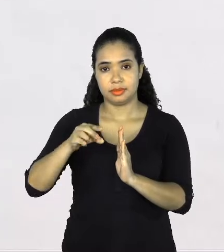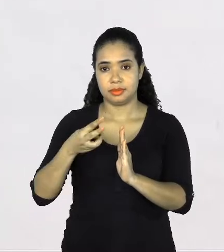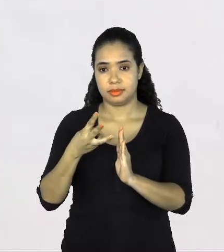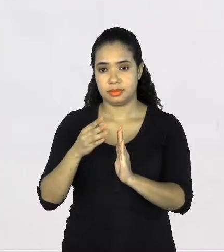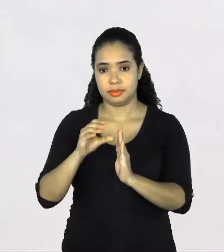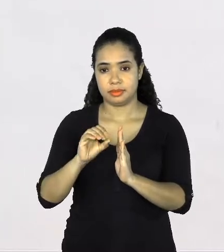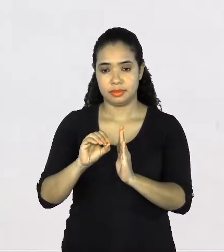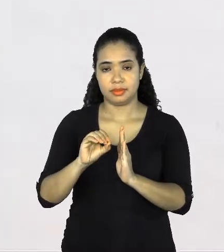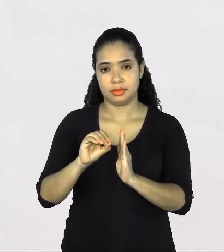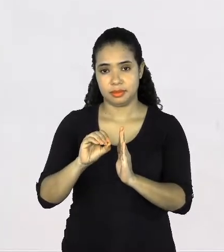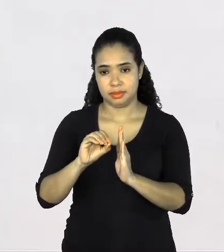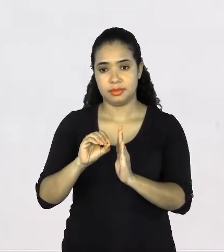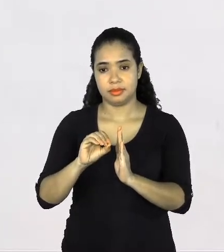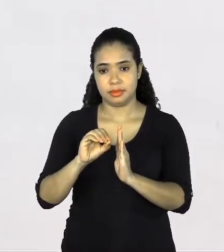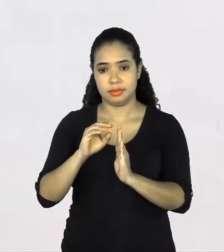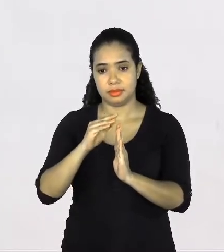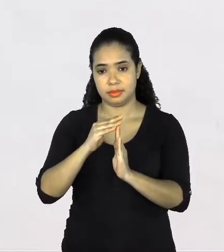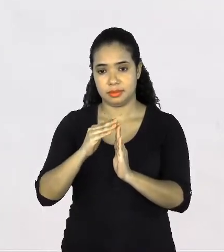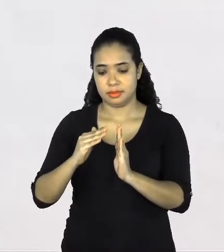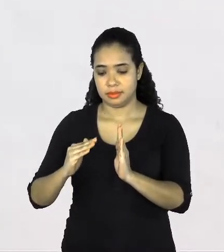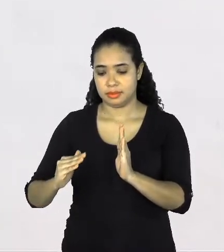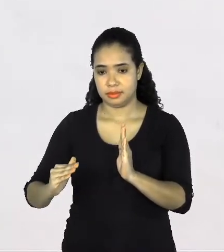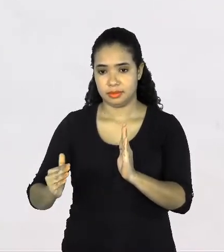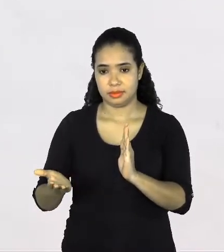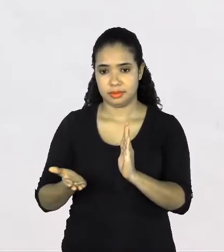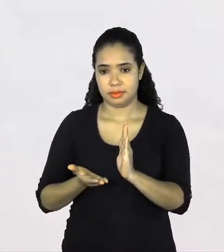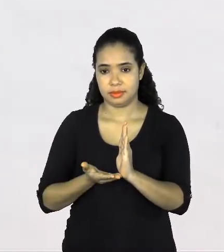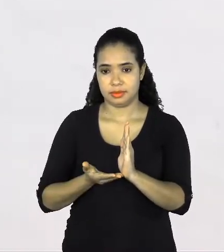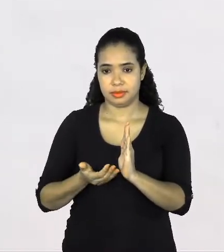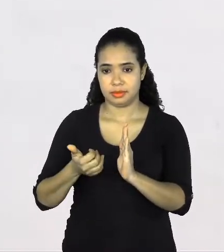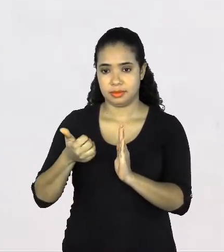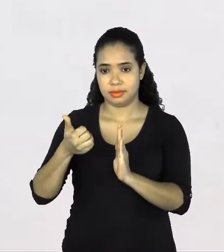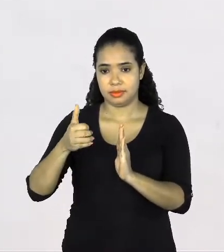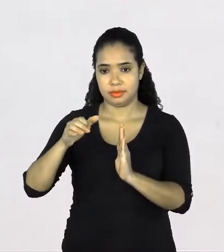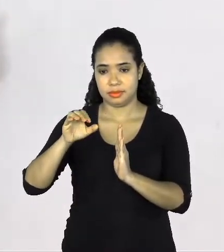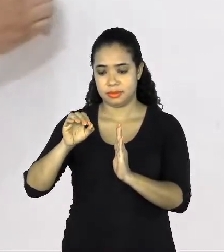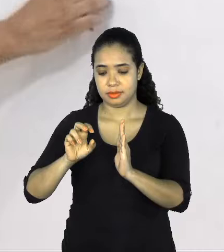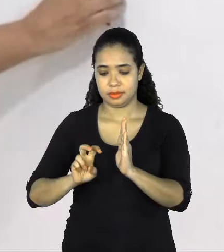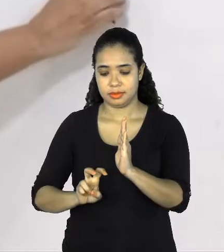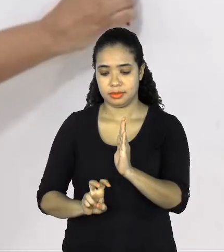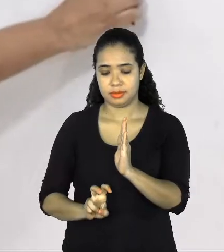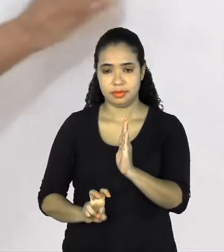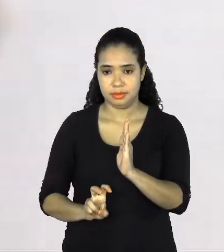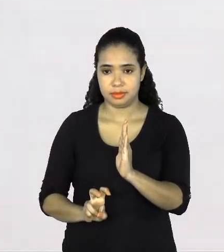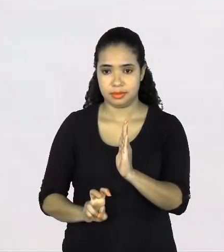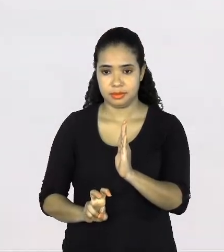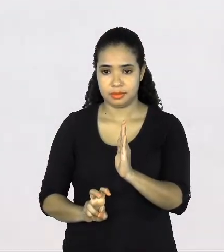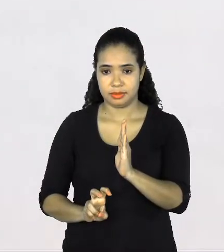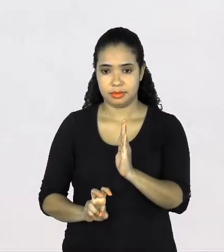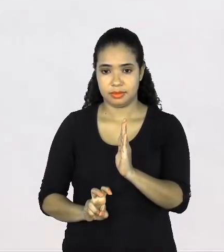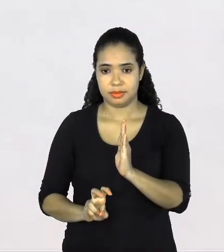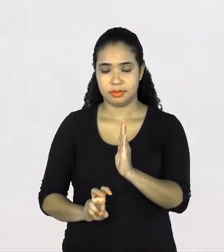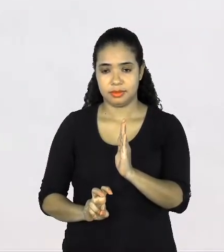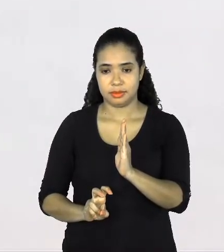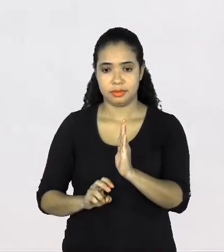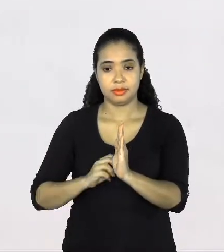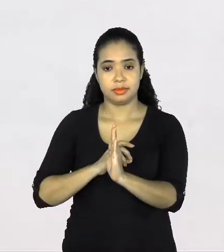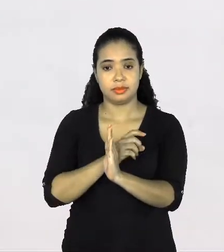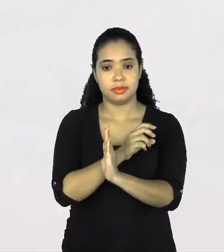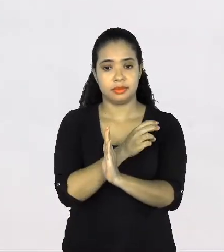vale 10. Essa daqui vale 5. E essa altura nós acabamos de descobrir, 5 raiz de 3.